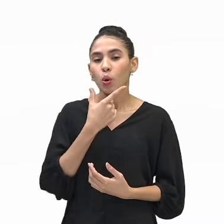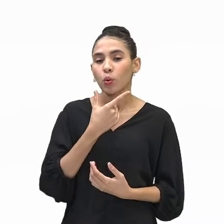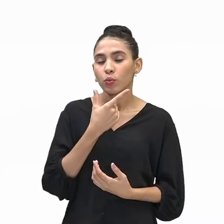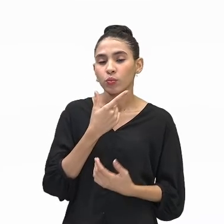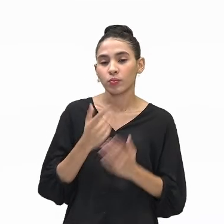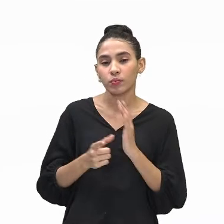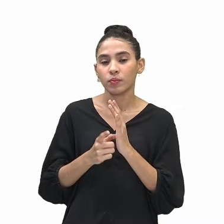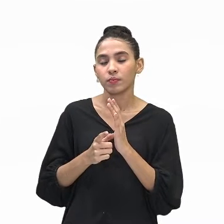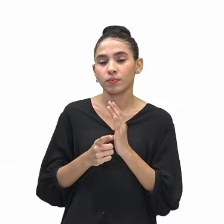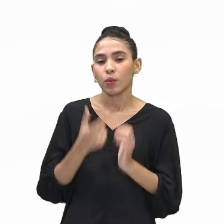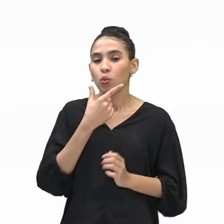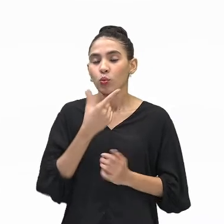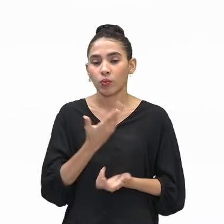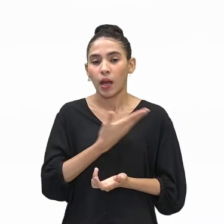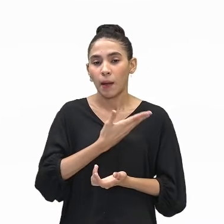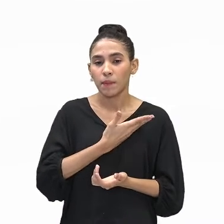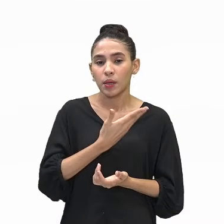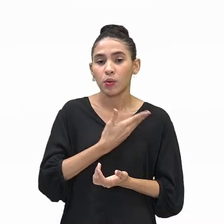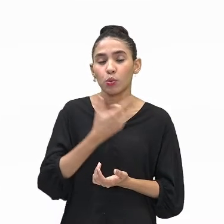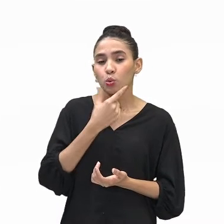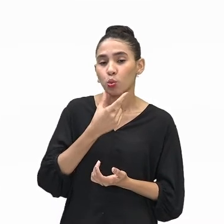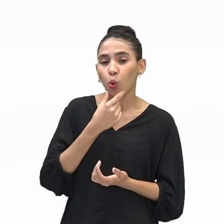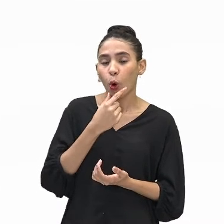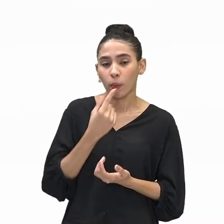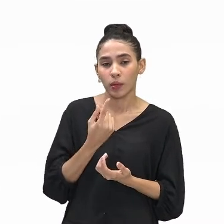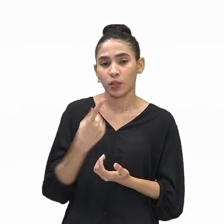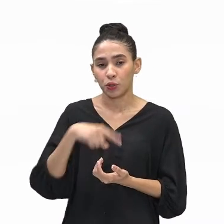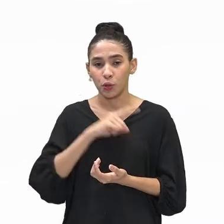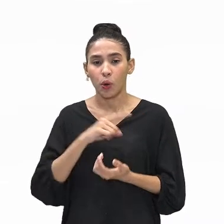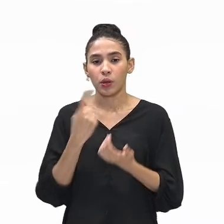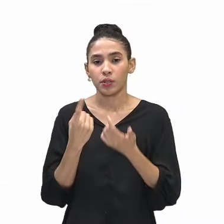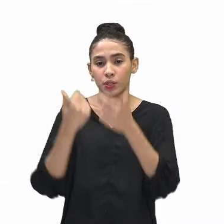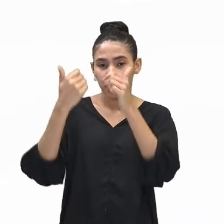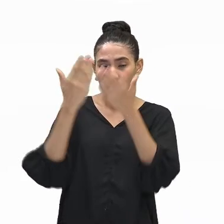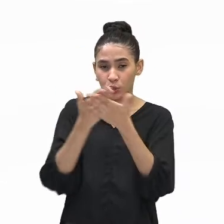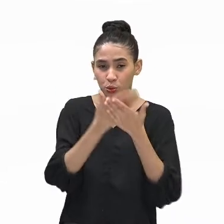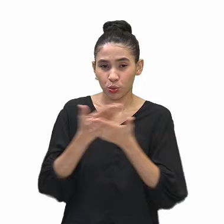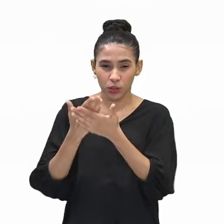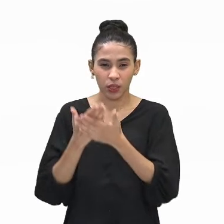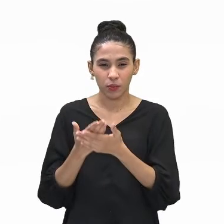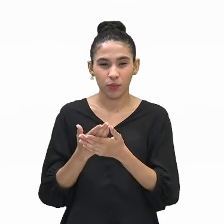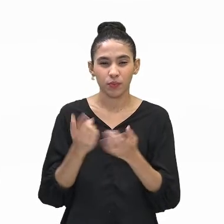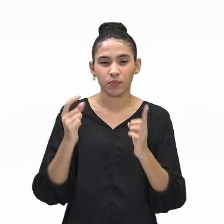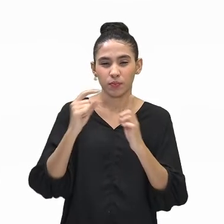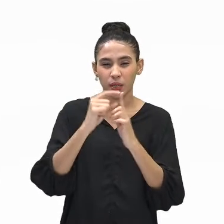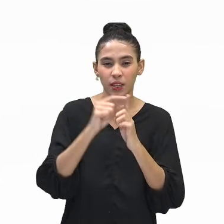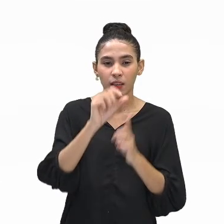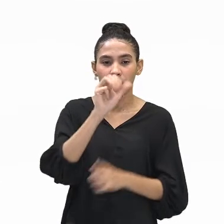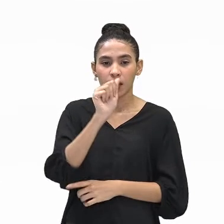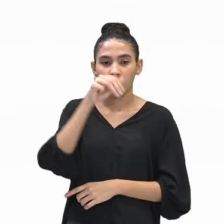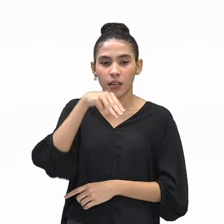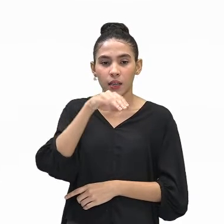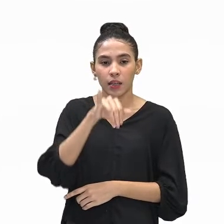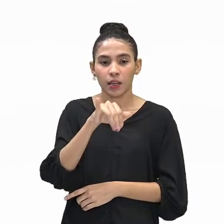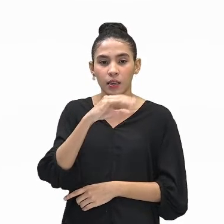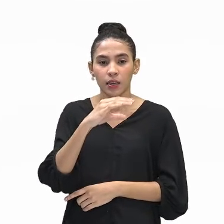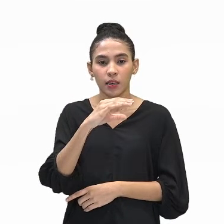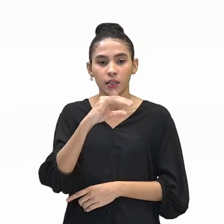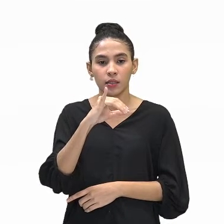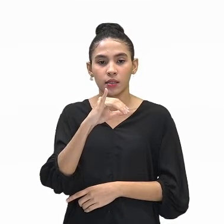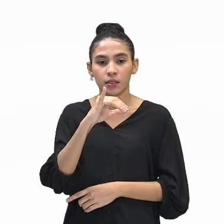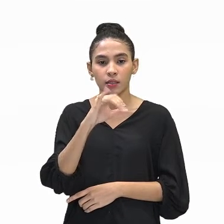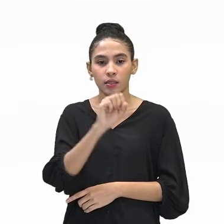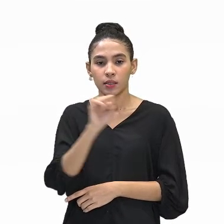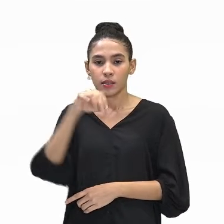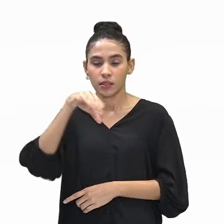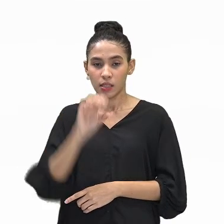eram amicíssimos, né? Eu acho que você já ouviu por aí a expressão amiguíssimo, não é? Mas a forma adequada é amicíssimo. Pode